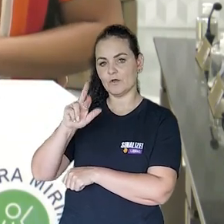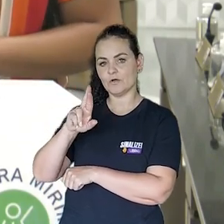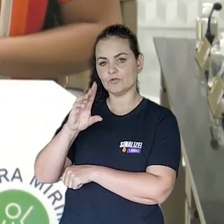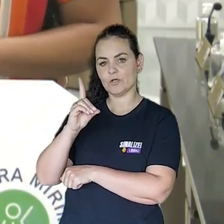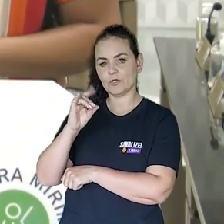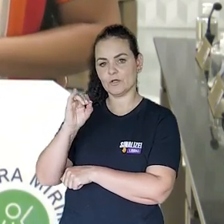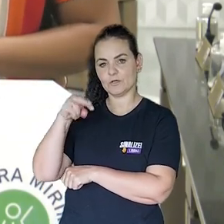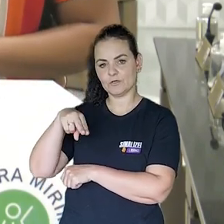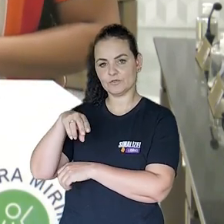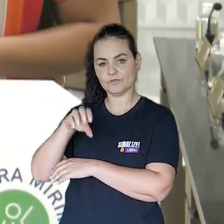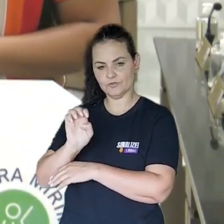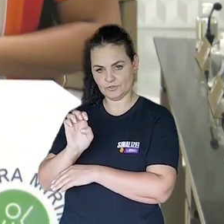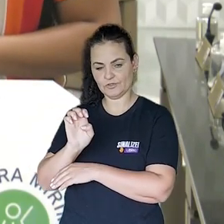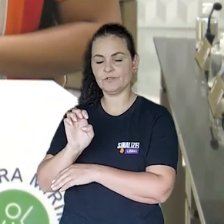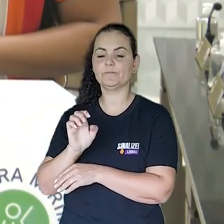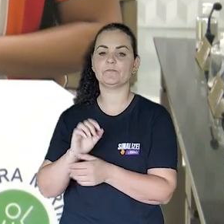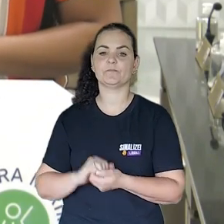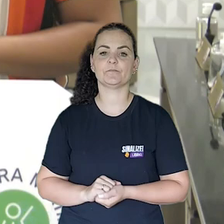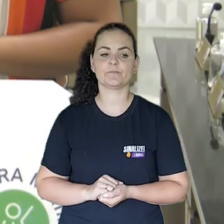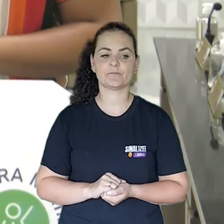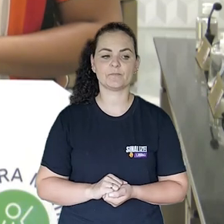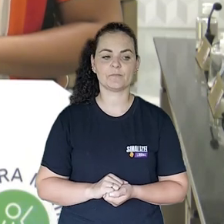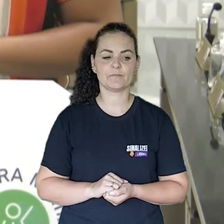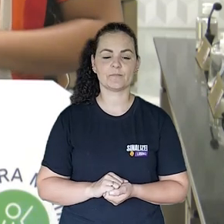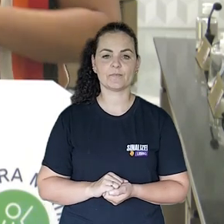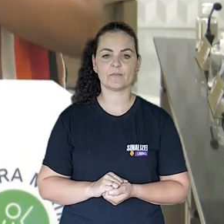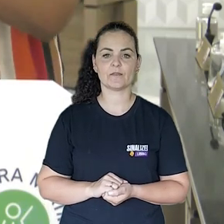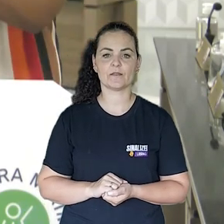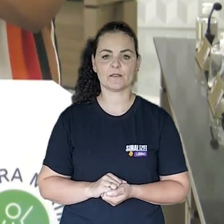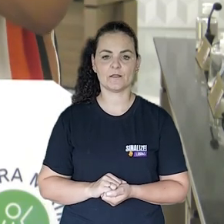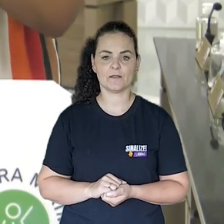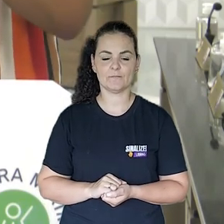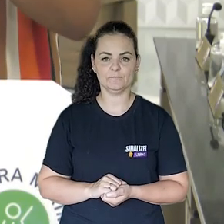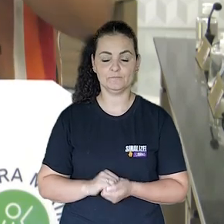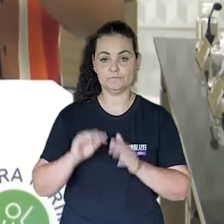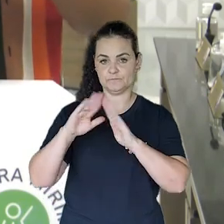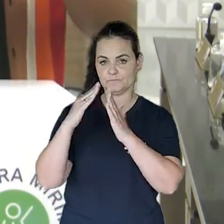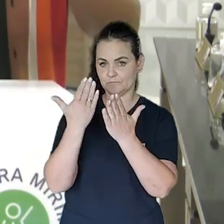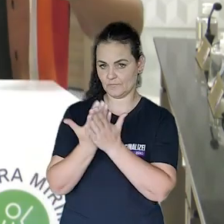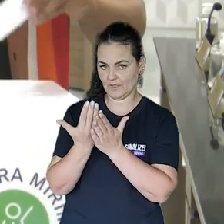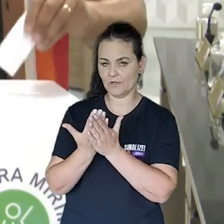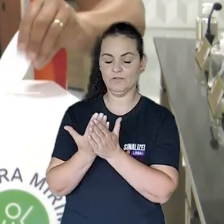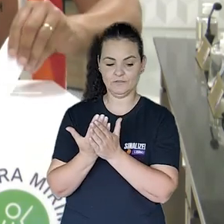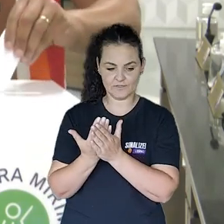a escola Machado de Assis, que é uma escola municipal.